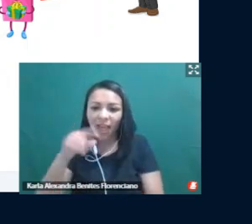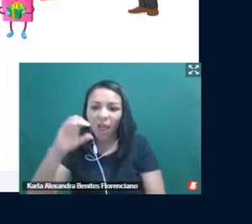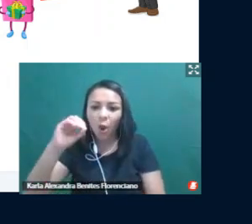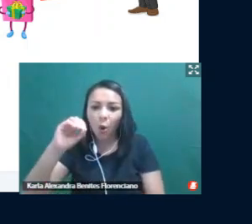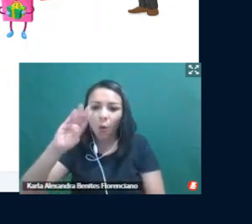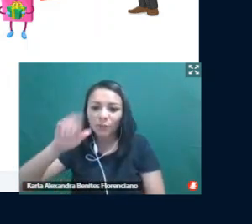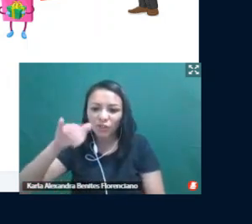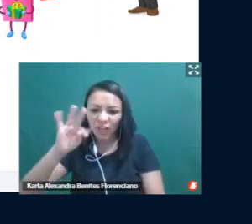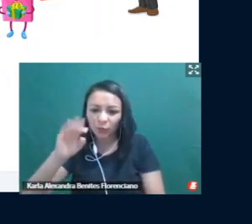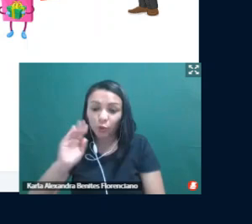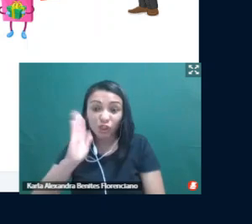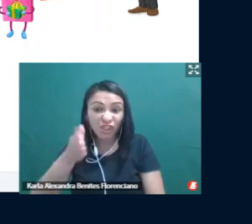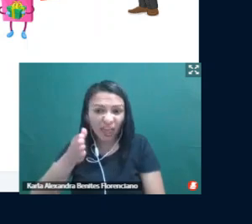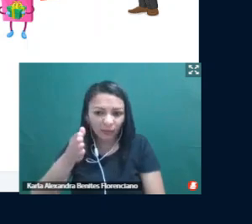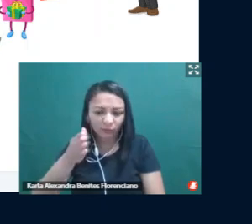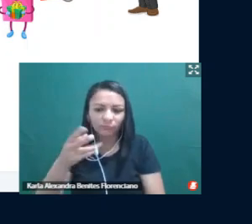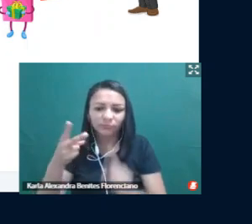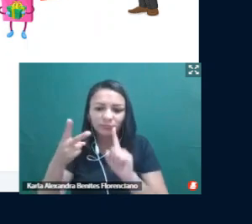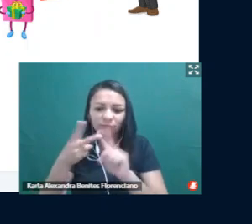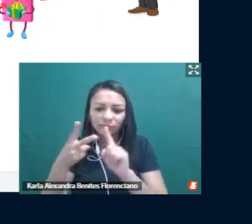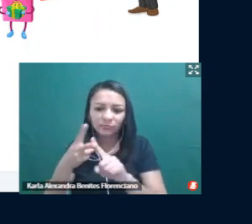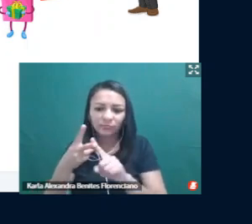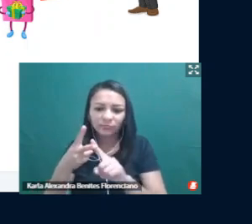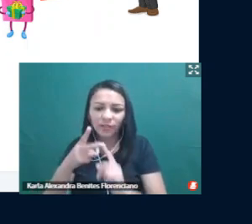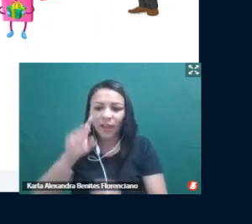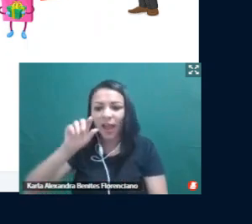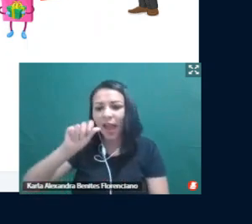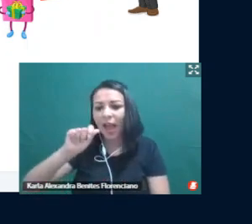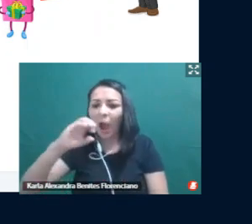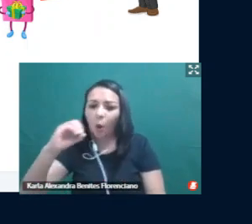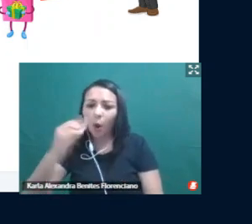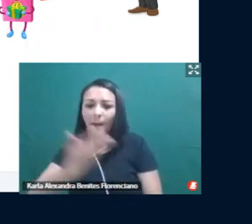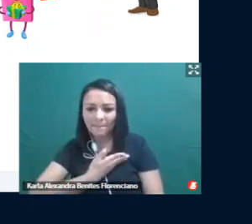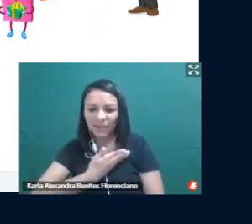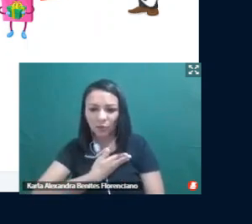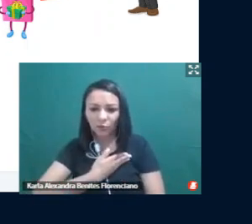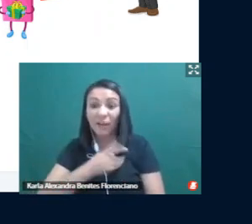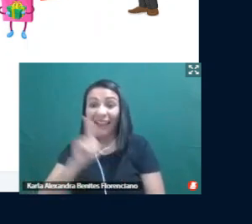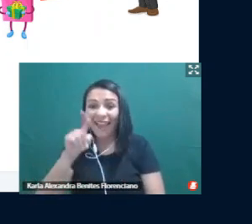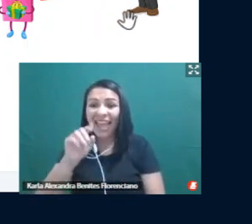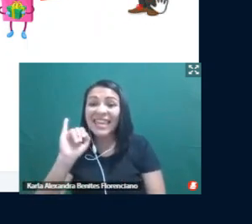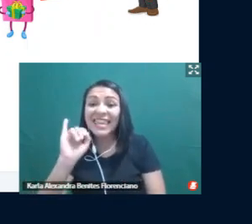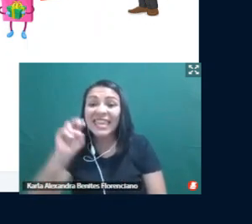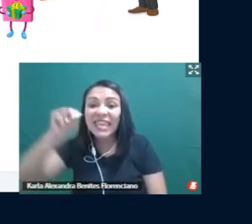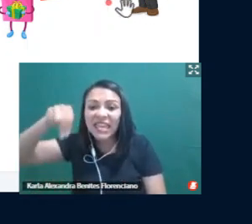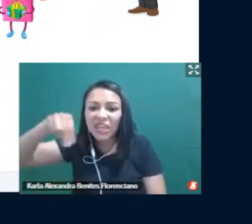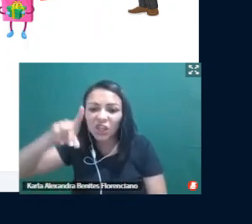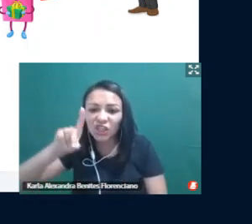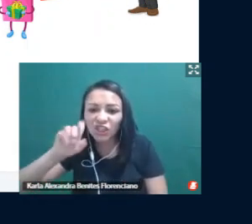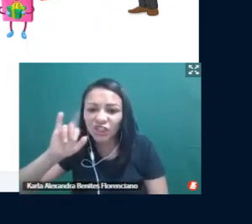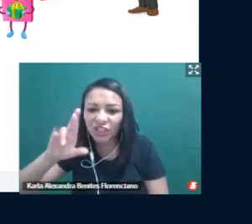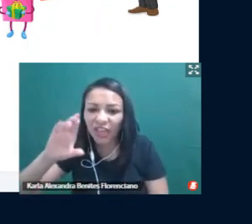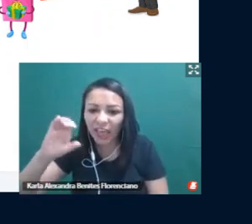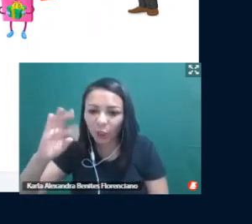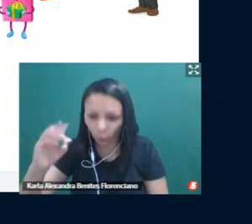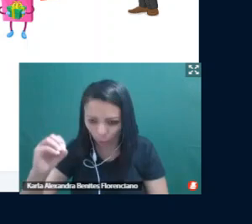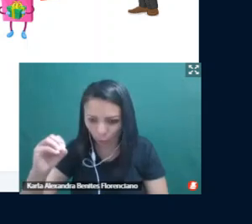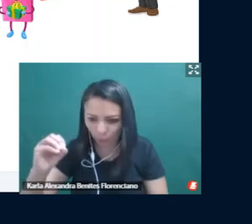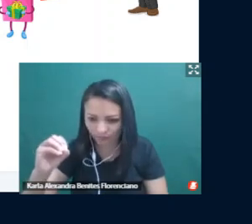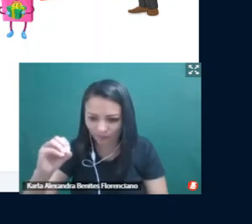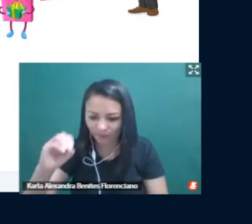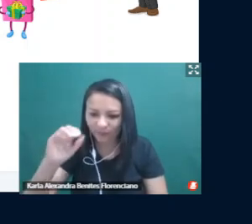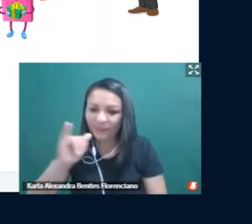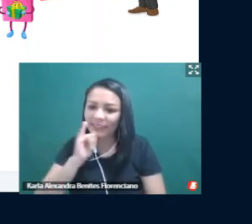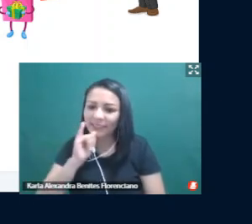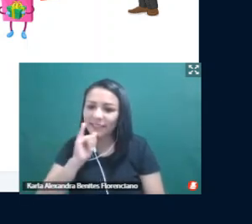objeto indireto, que é ao amigo. Então, o bom rapaz deu